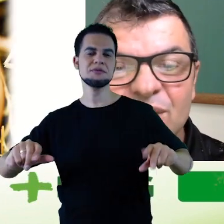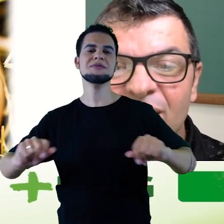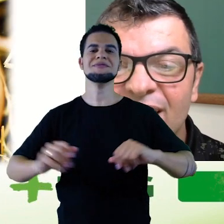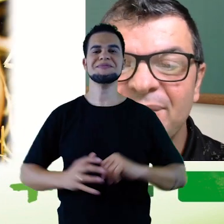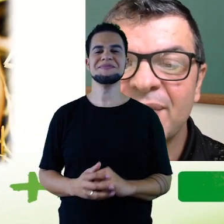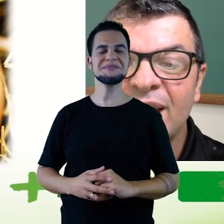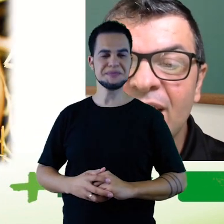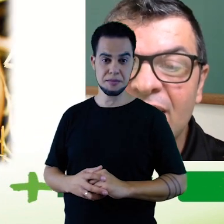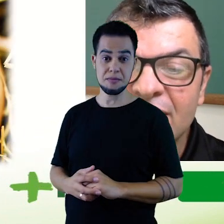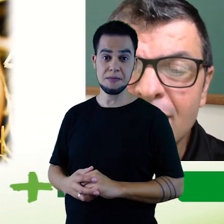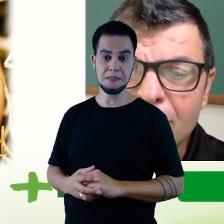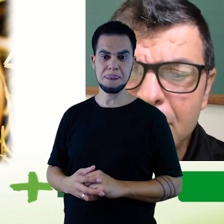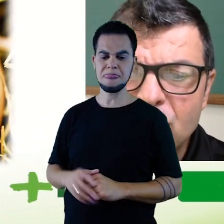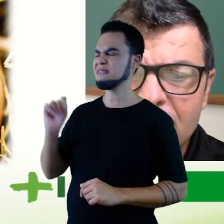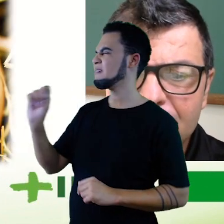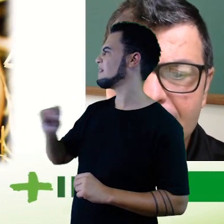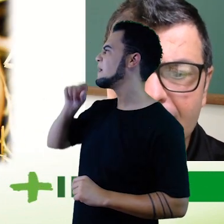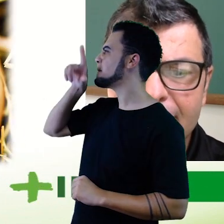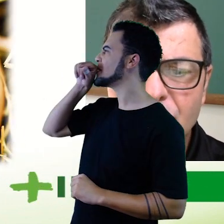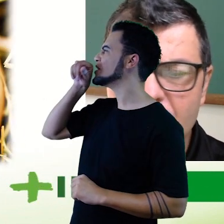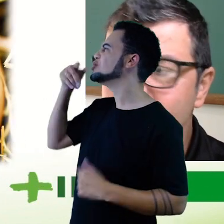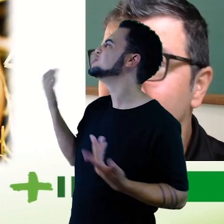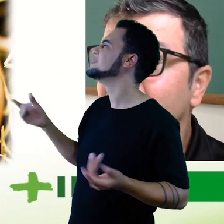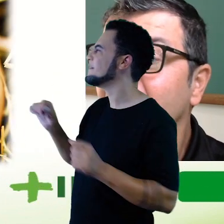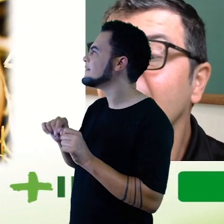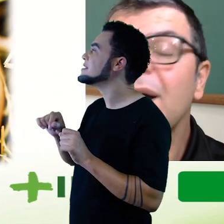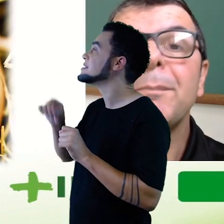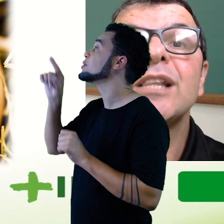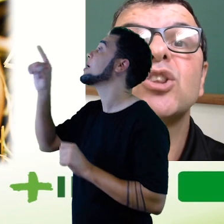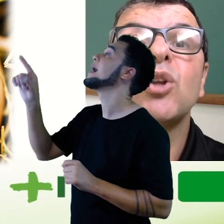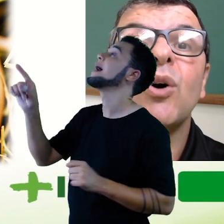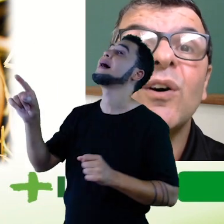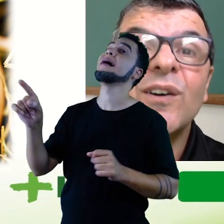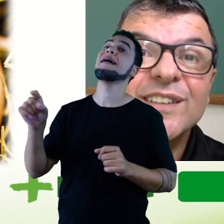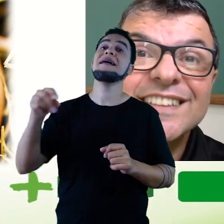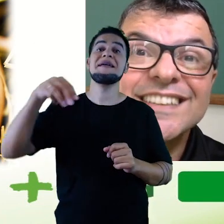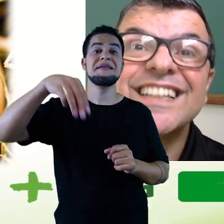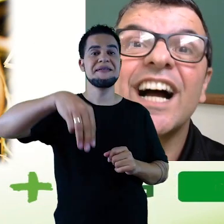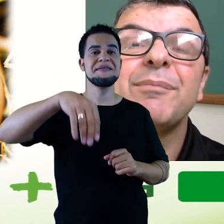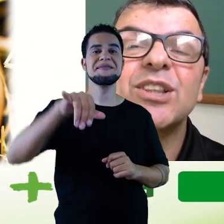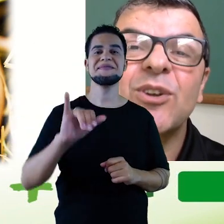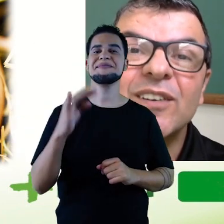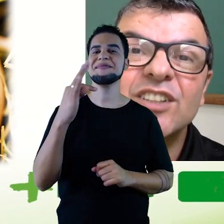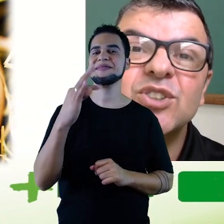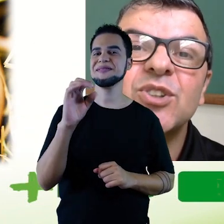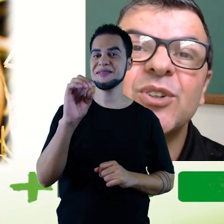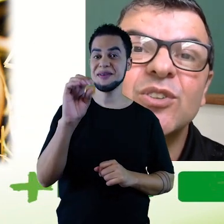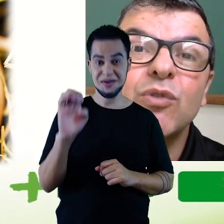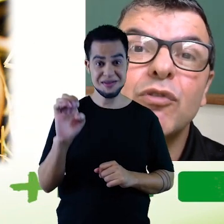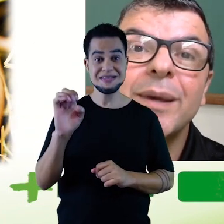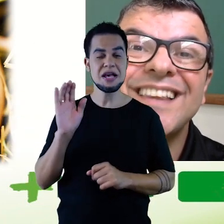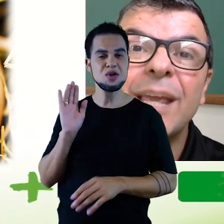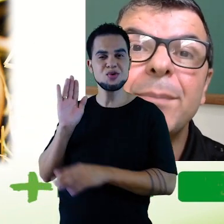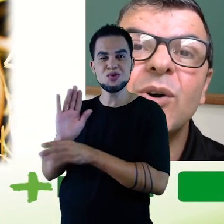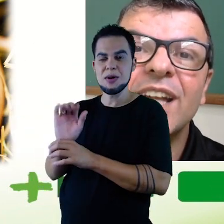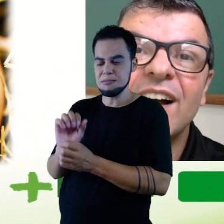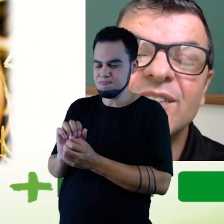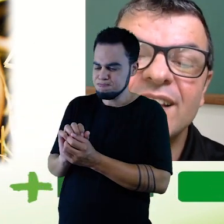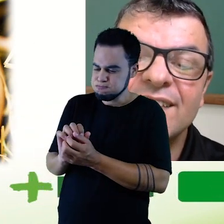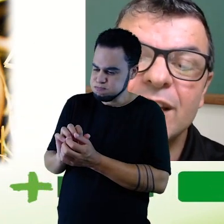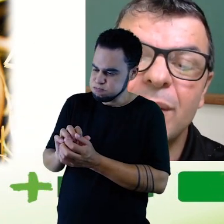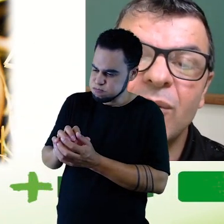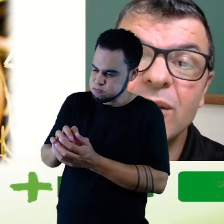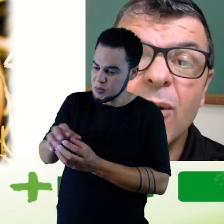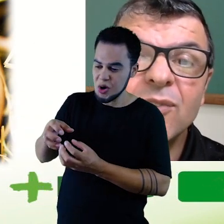Vamos continuar. O que esse pintinho está fazendo lá dentro, gente? Ah, mitose. A mitose ajudou no desenvolvimento